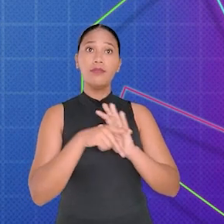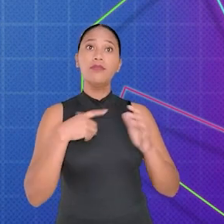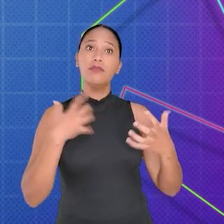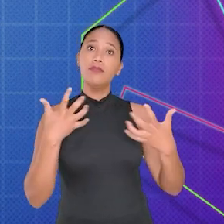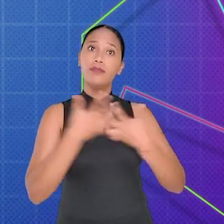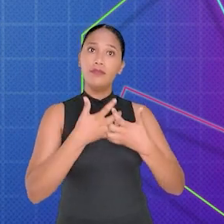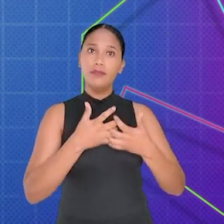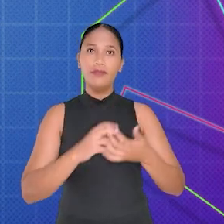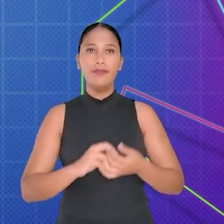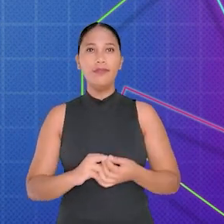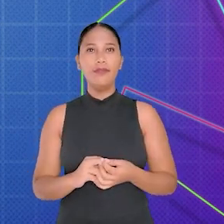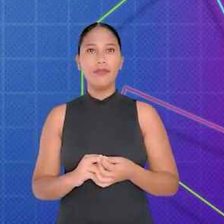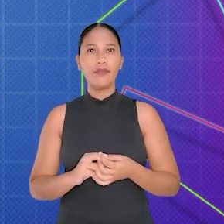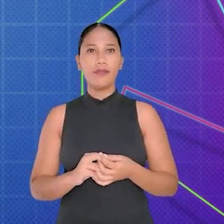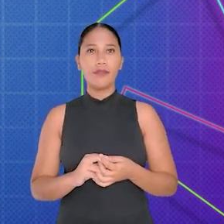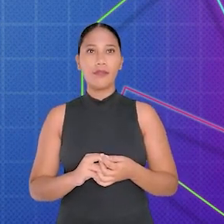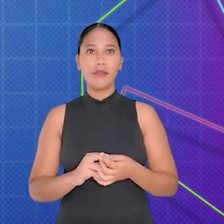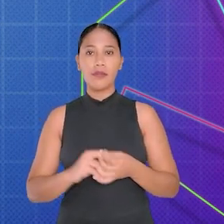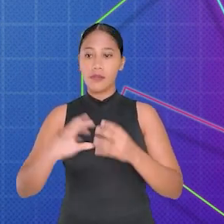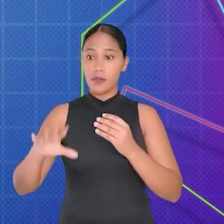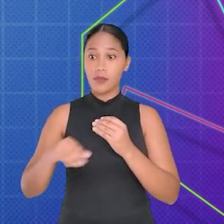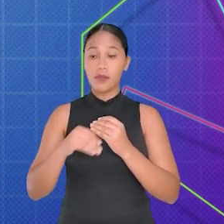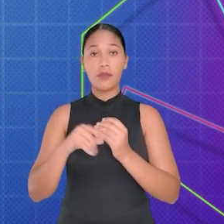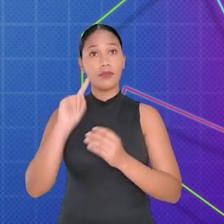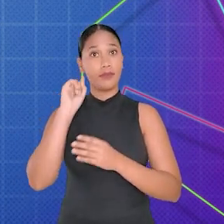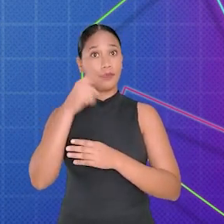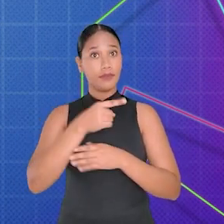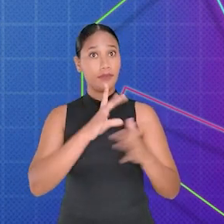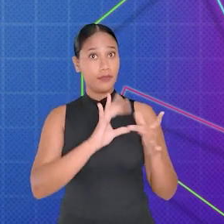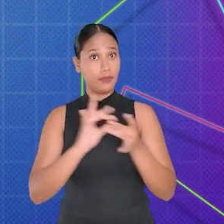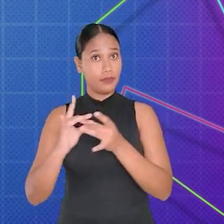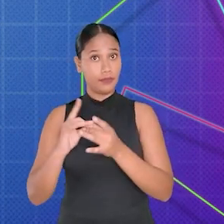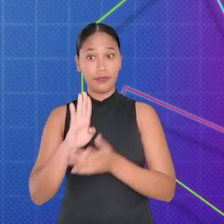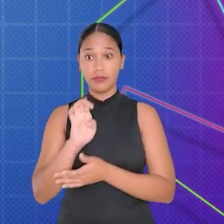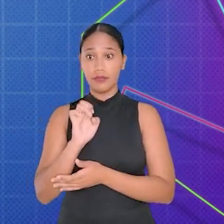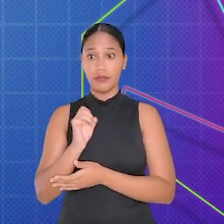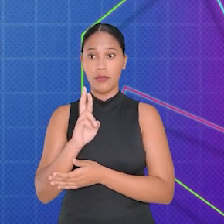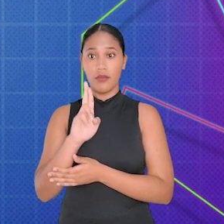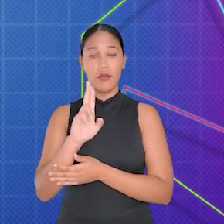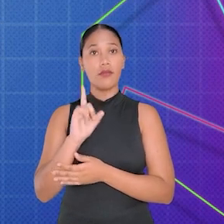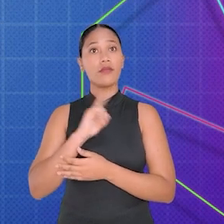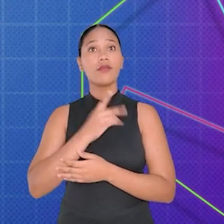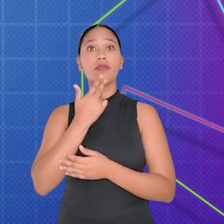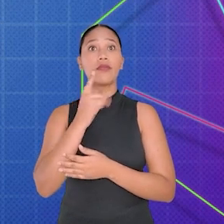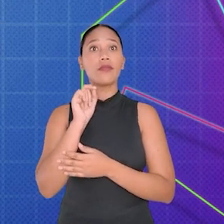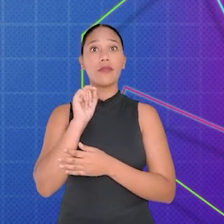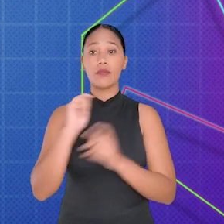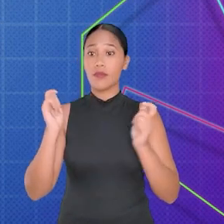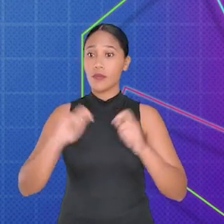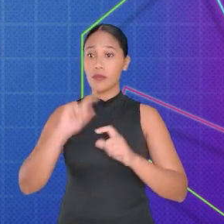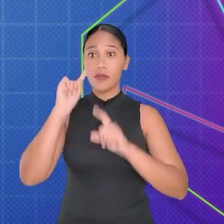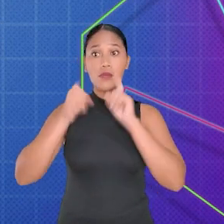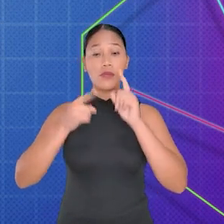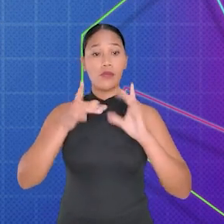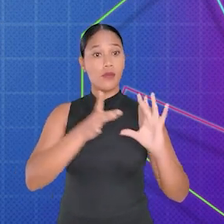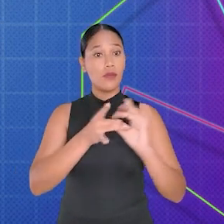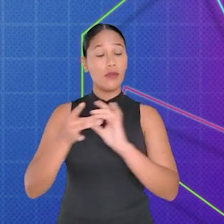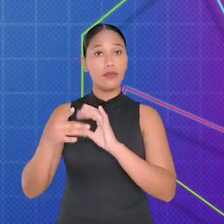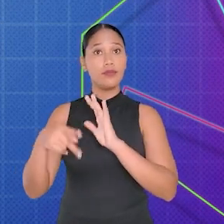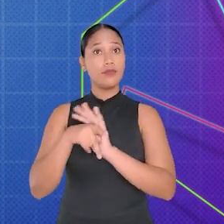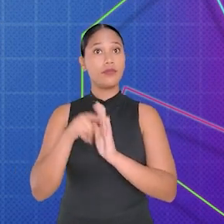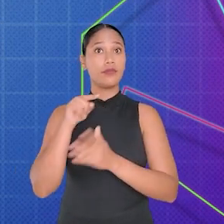que é acessado clicando com o botão direito do mouse em um objeto na cena 3D. Para adicionar um comando personalizado, basta acessar o